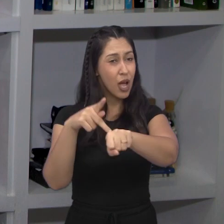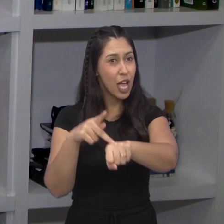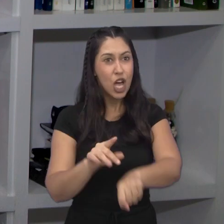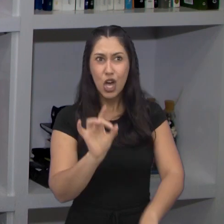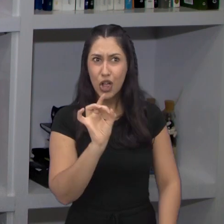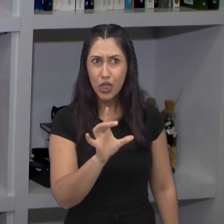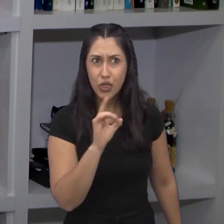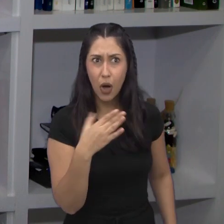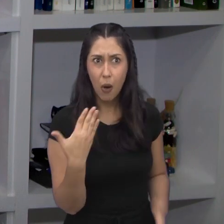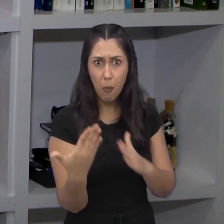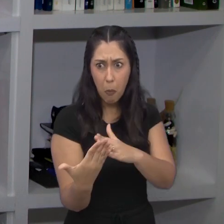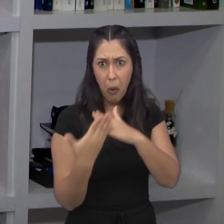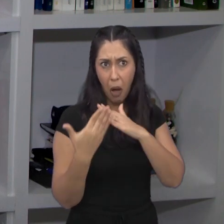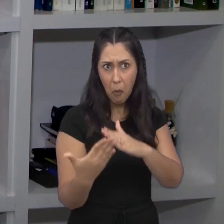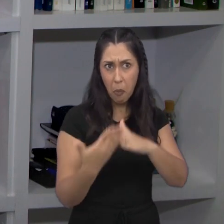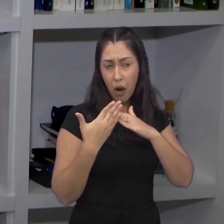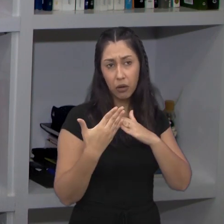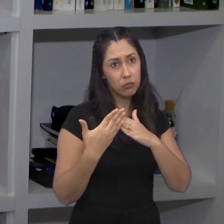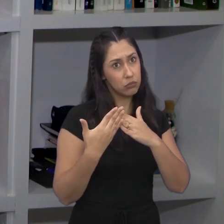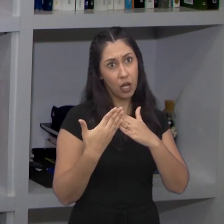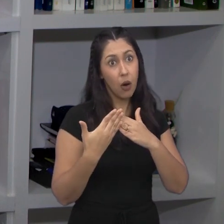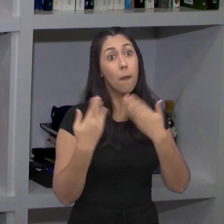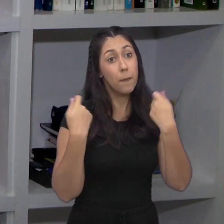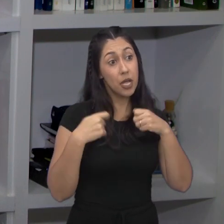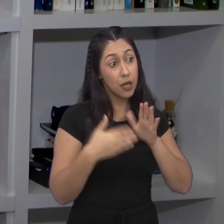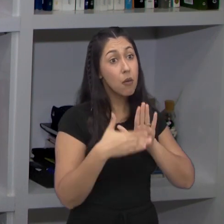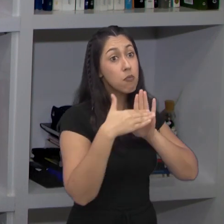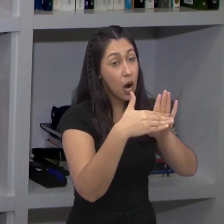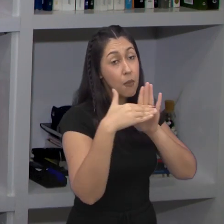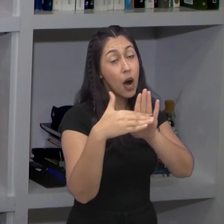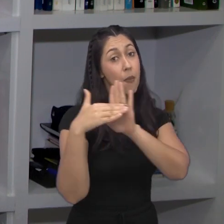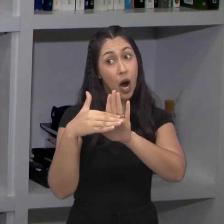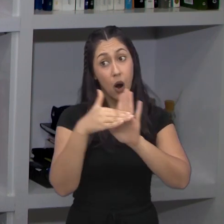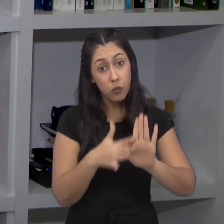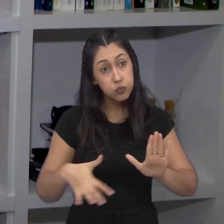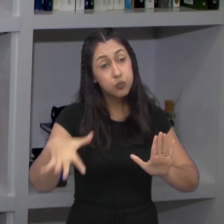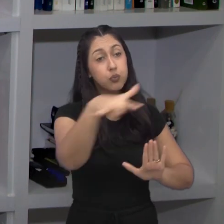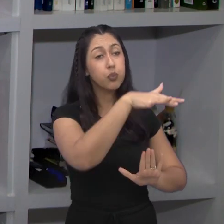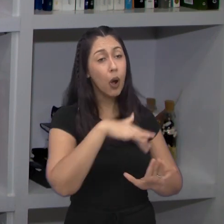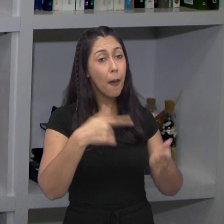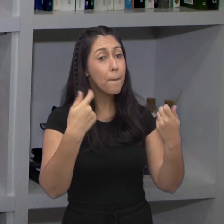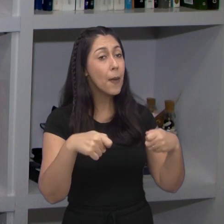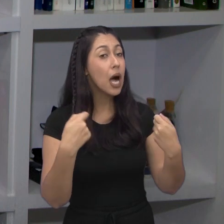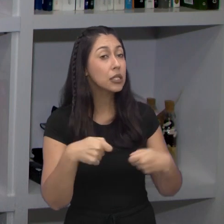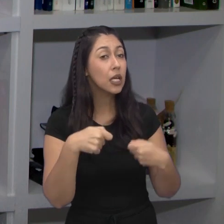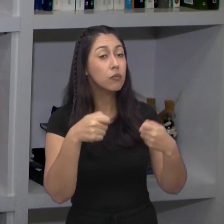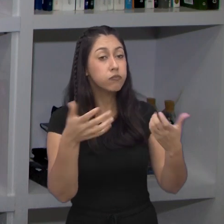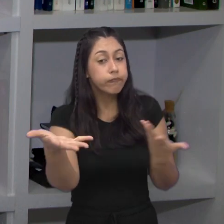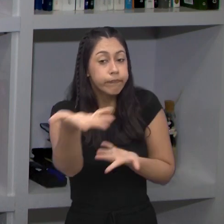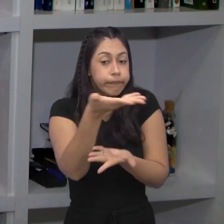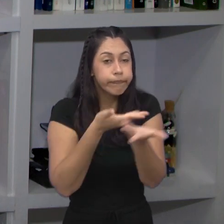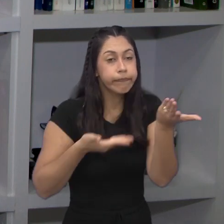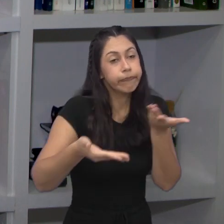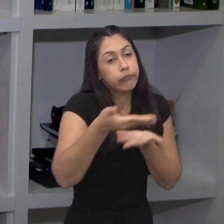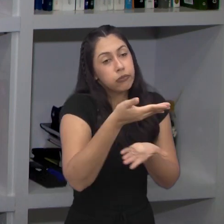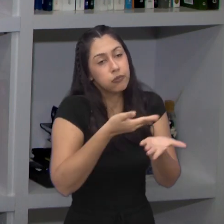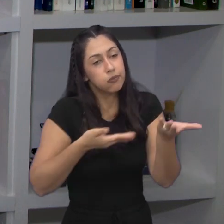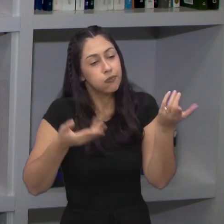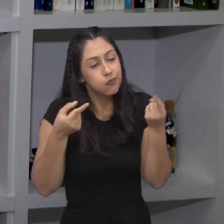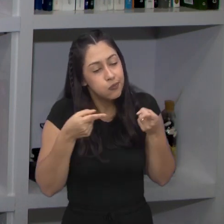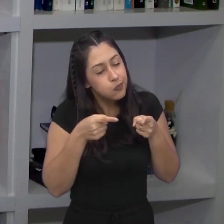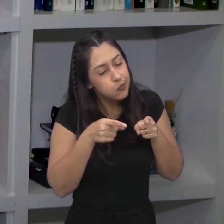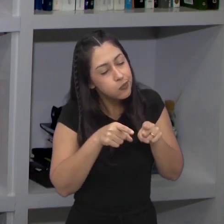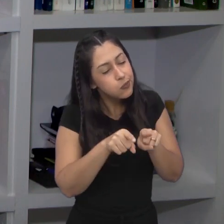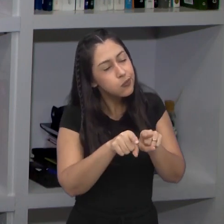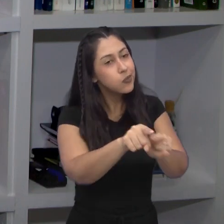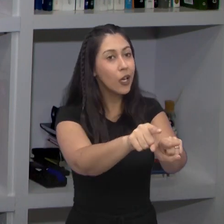pensar em favorecer a nação sem contribuir para o pensamento macro. Tem que ter uma conjuntura econômica e um pensamento